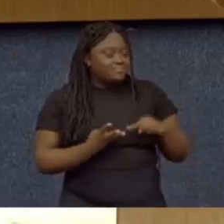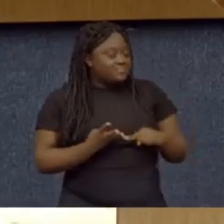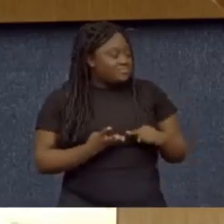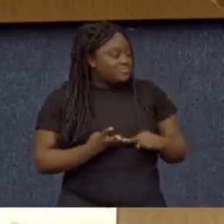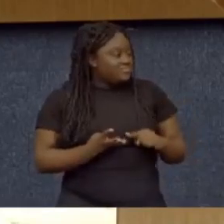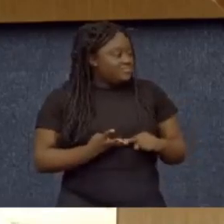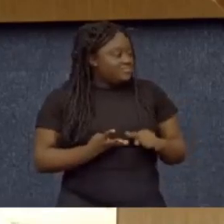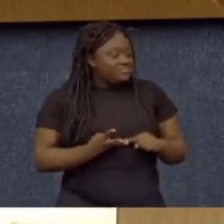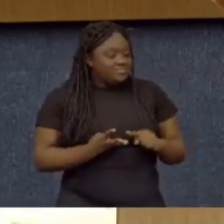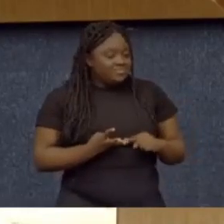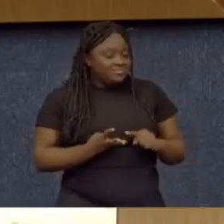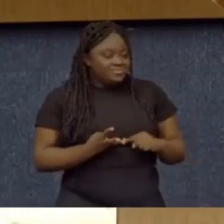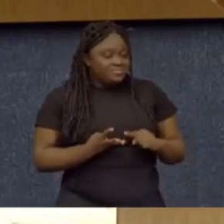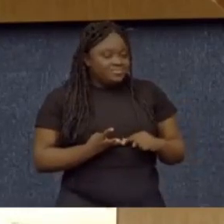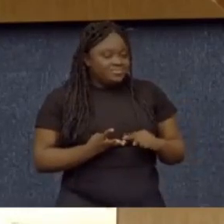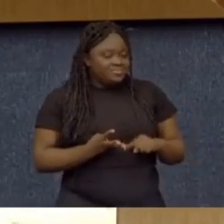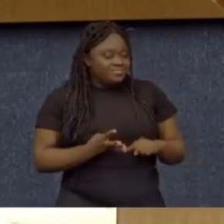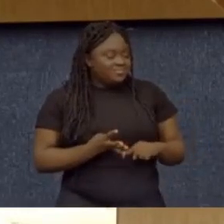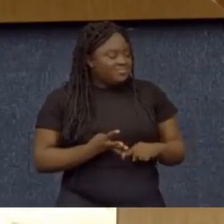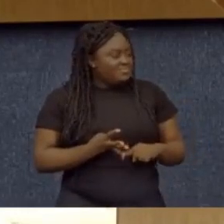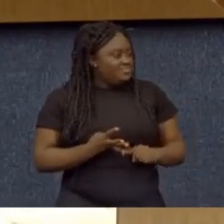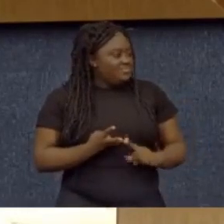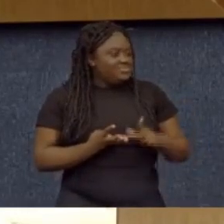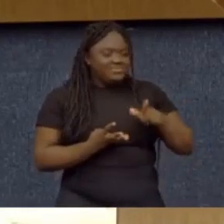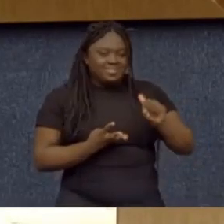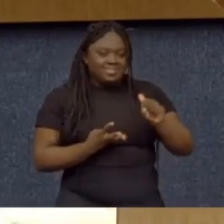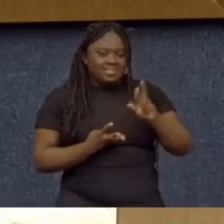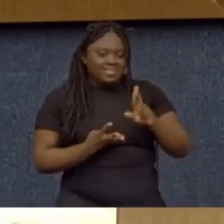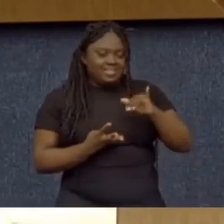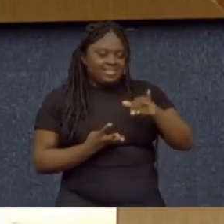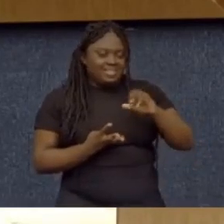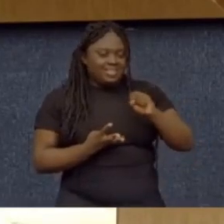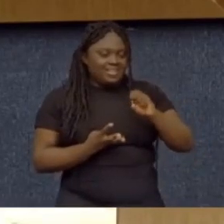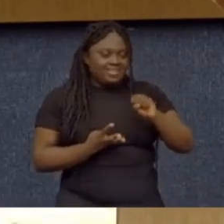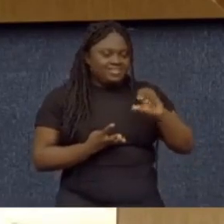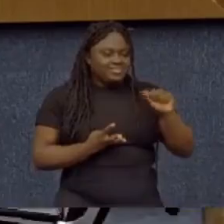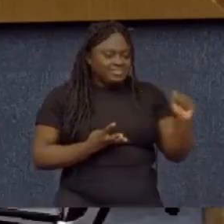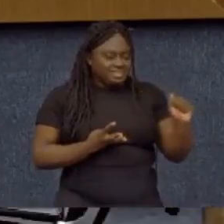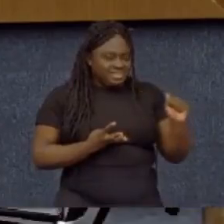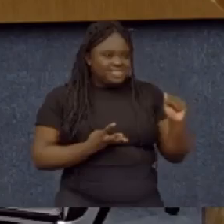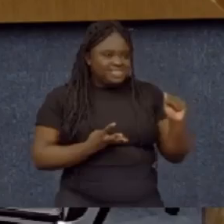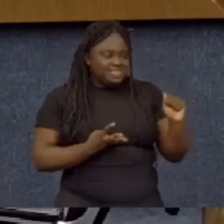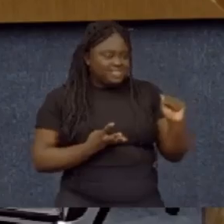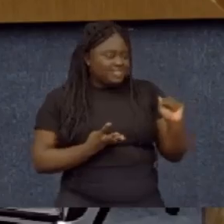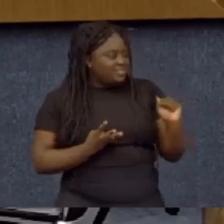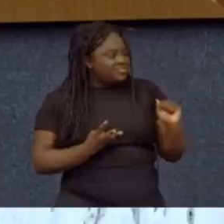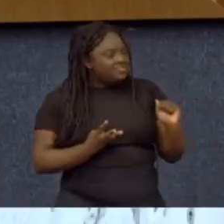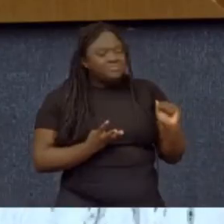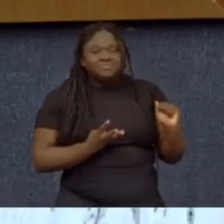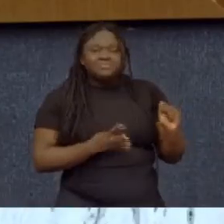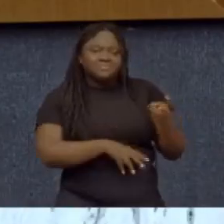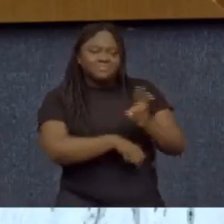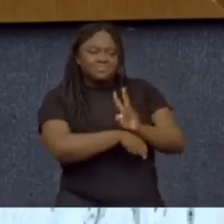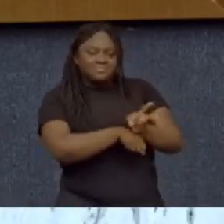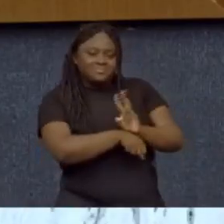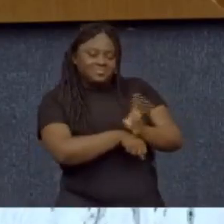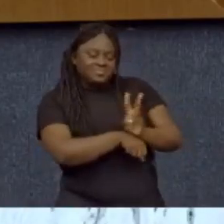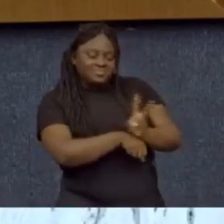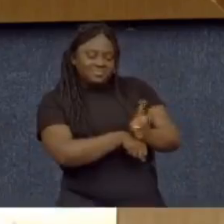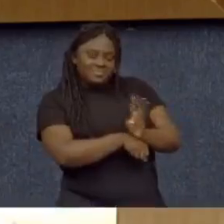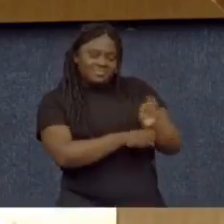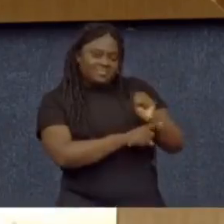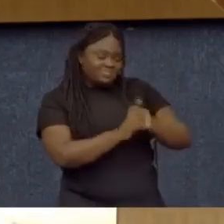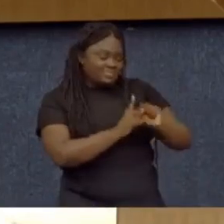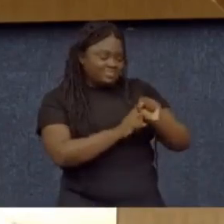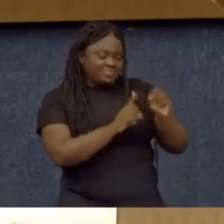Pô, Kevin quer bater palma, não bater palma. Larissa Ferreira Perdiz Amoedo, diretora social